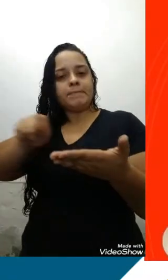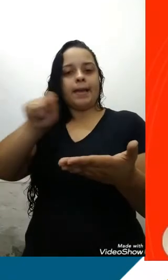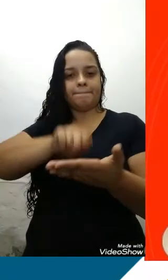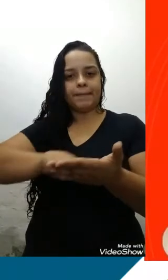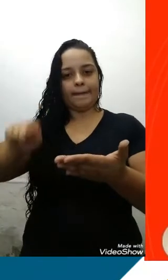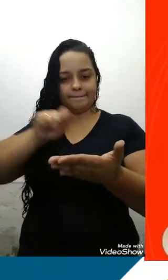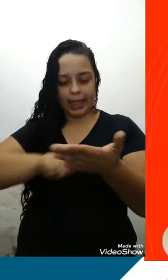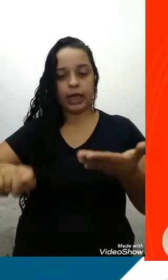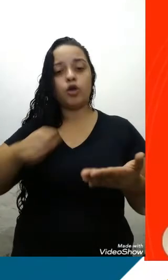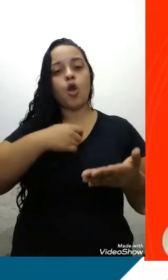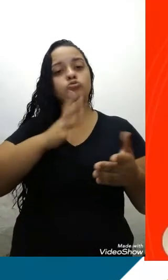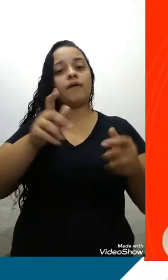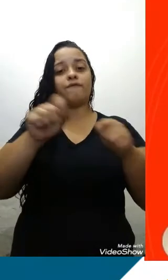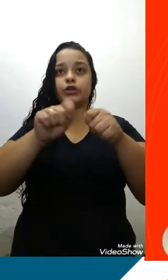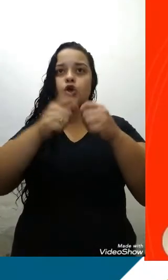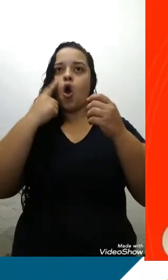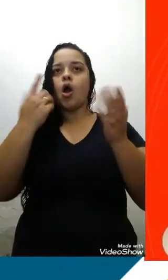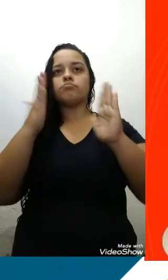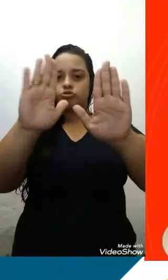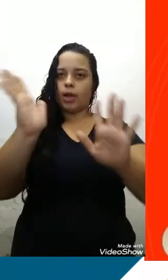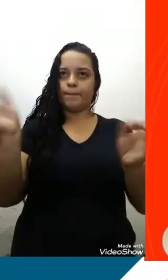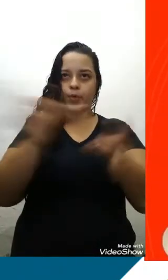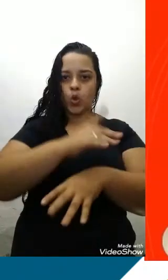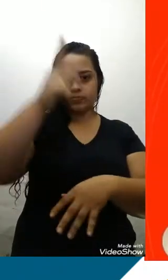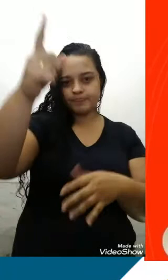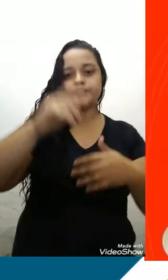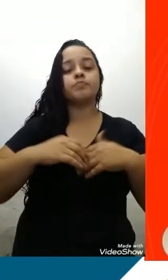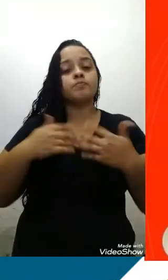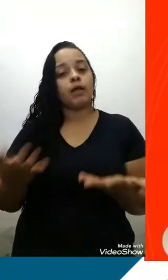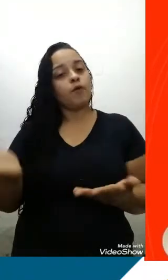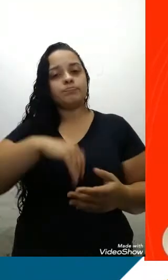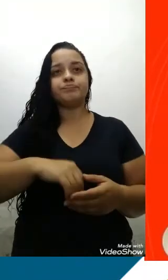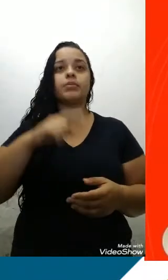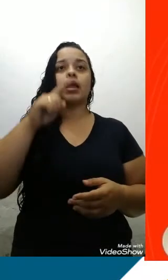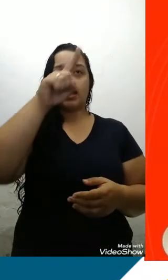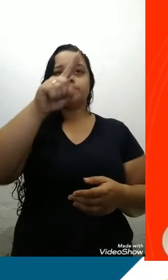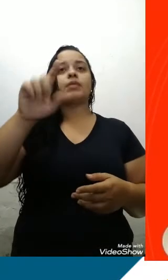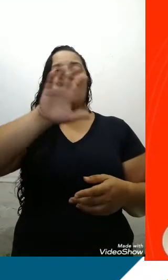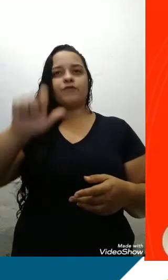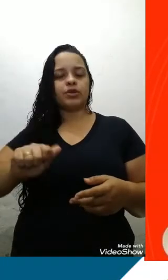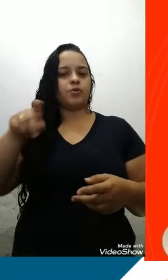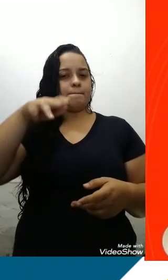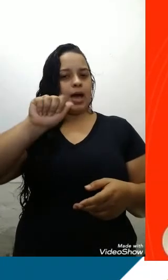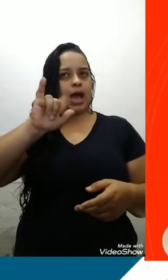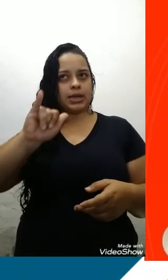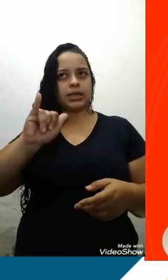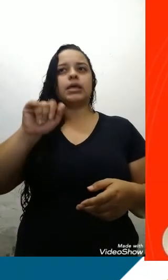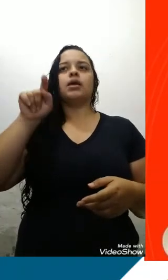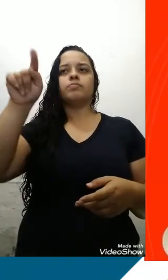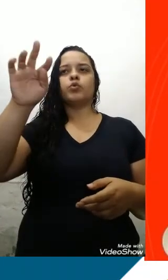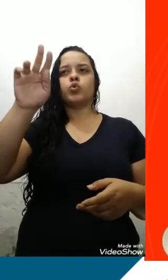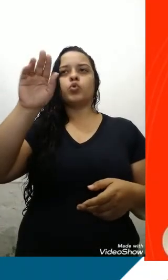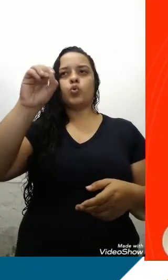fato é importante. Eu já fiz isso para dar um exemplo a vocês. Então vamos lá. No Império Africano do Mali, no século XIV, Tombuctu